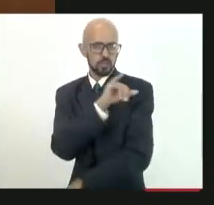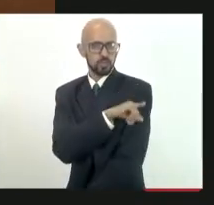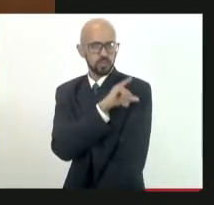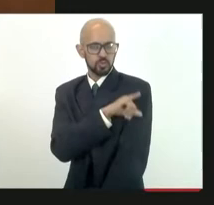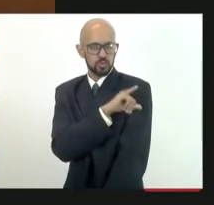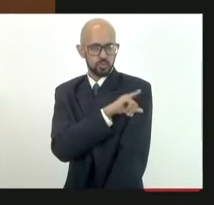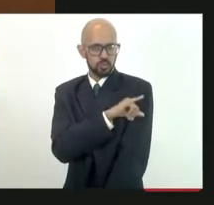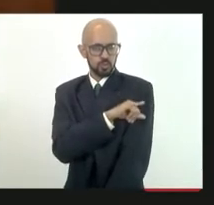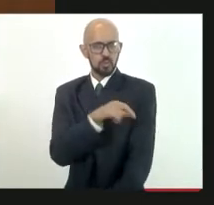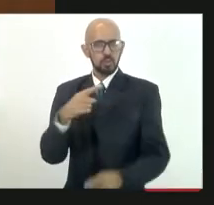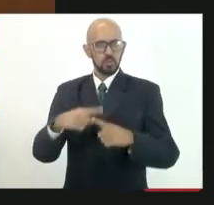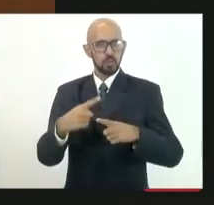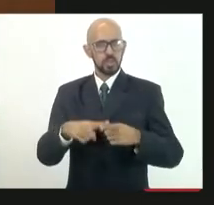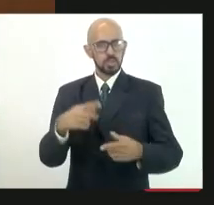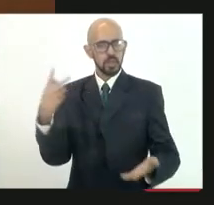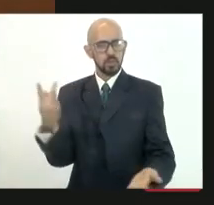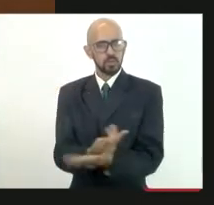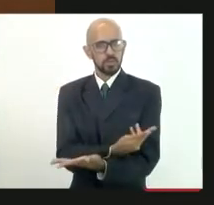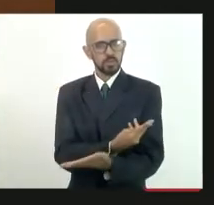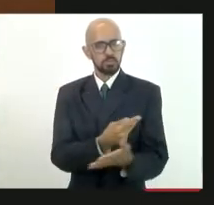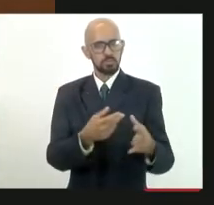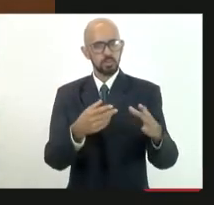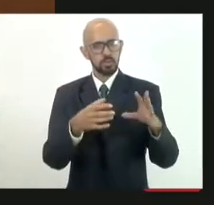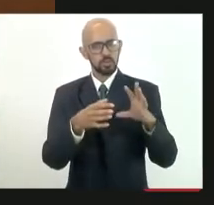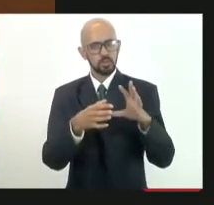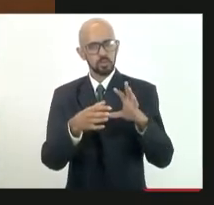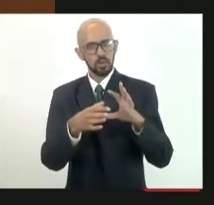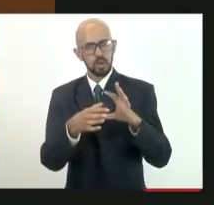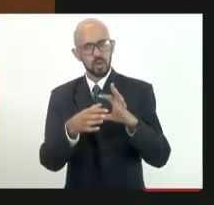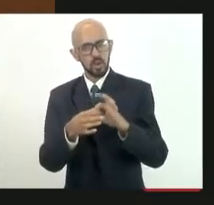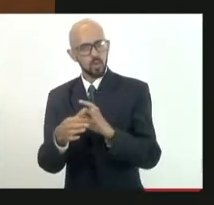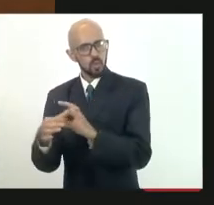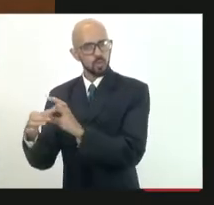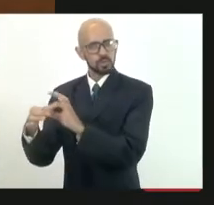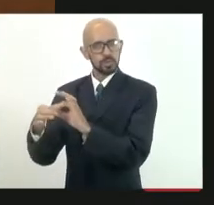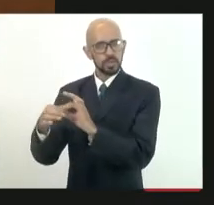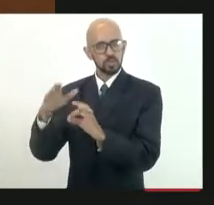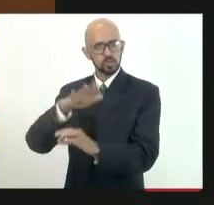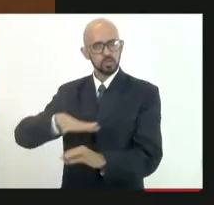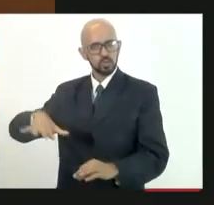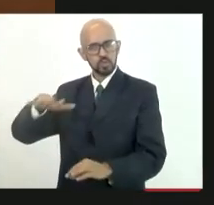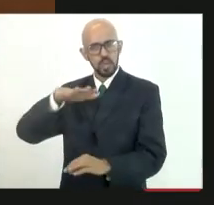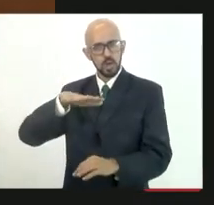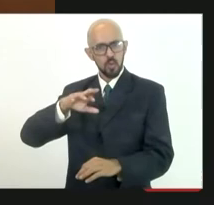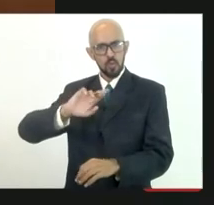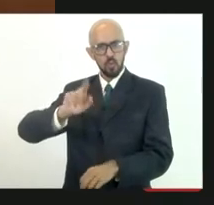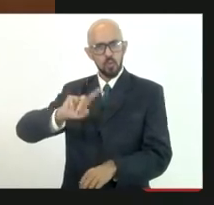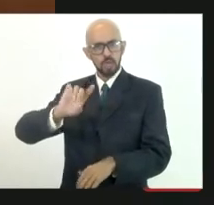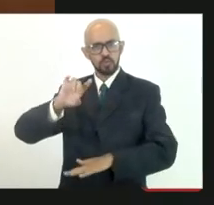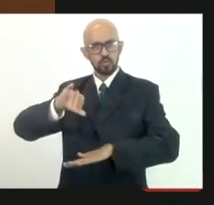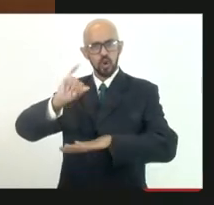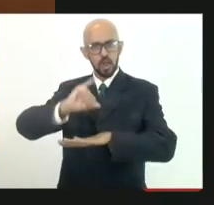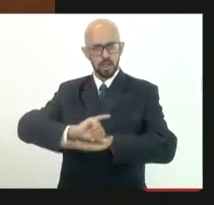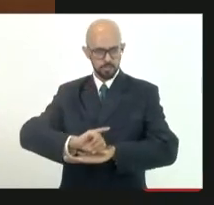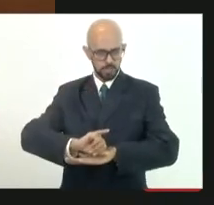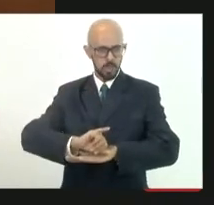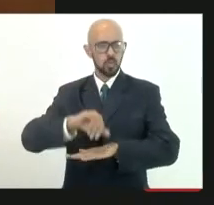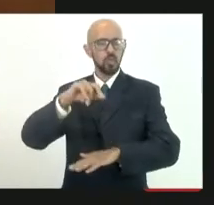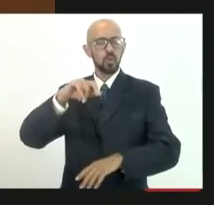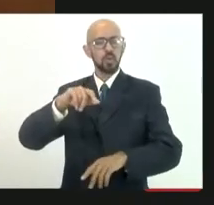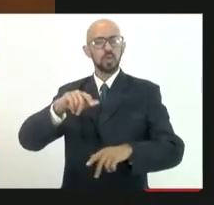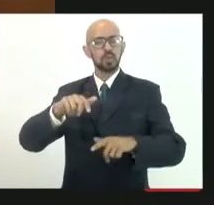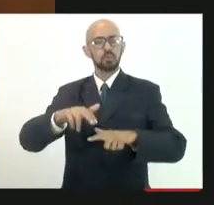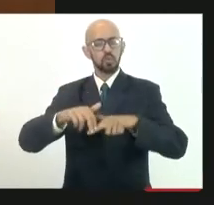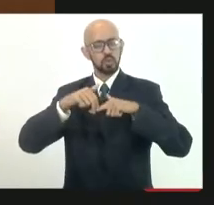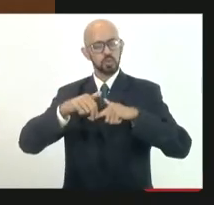esse fenômeno é um fenômeno meramente metropolitano. Isso é um fenômeno que se expressa e se manifesta em toda parte e, portanto, a